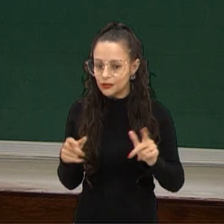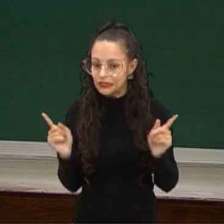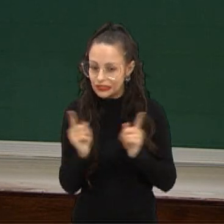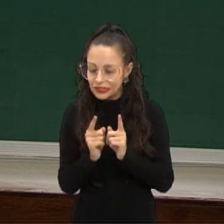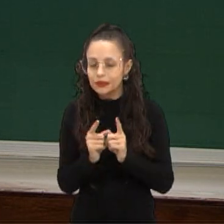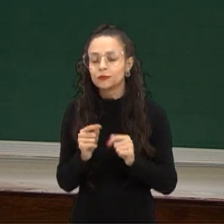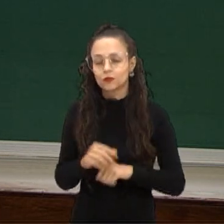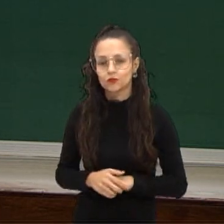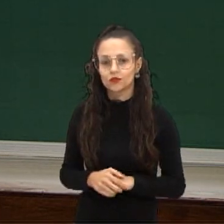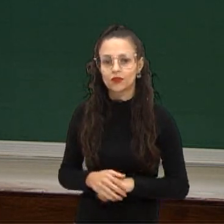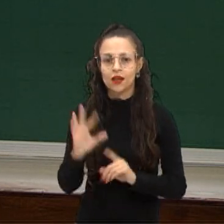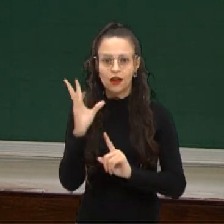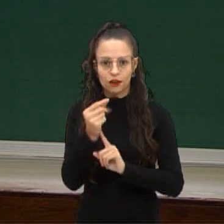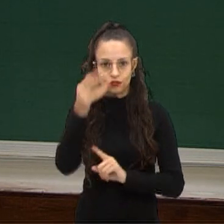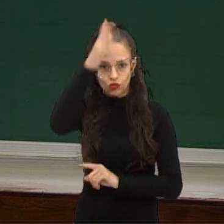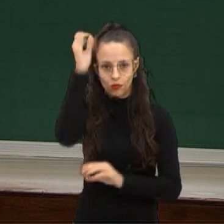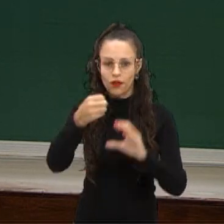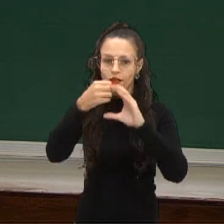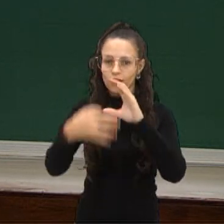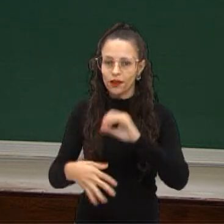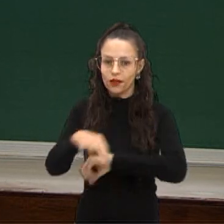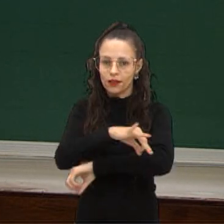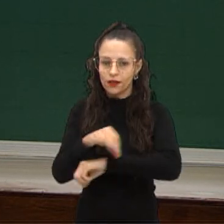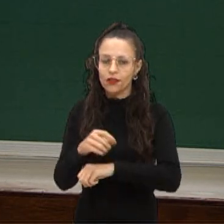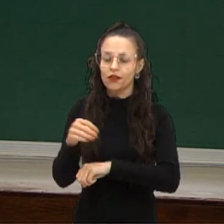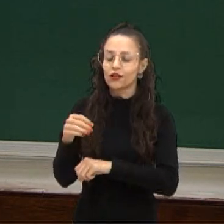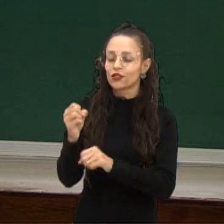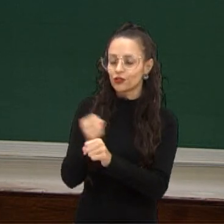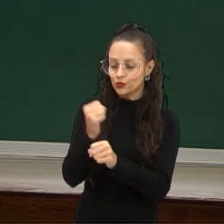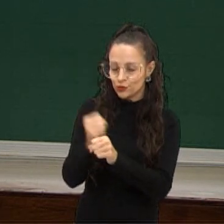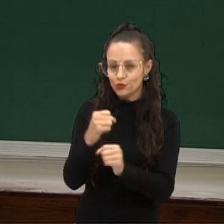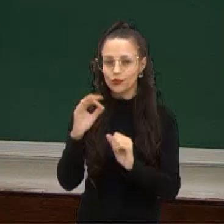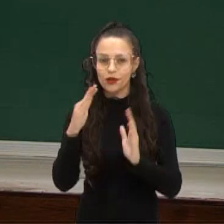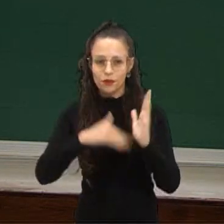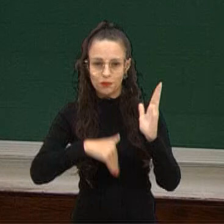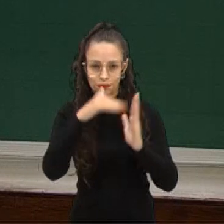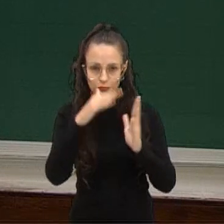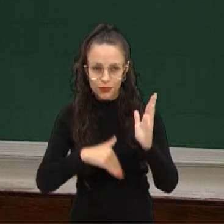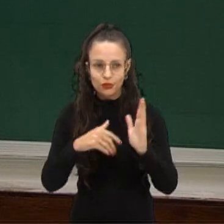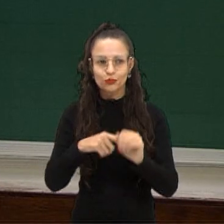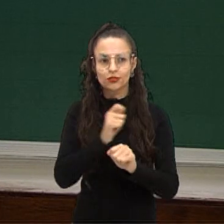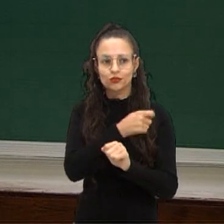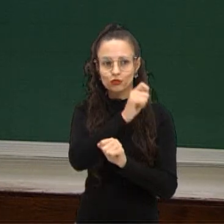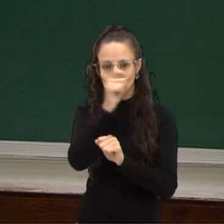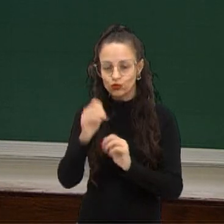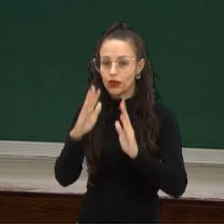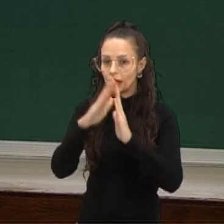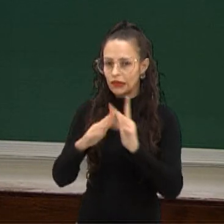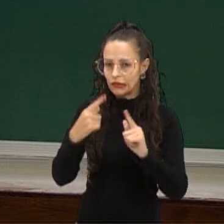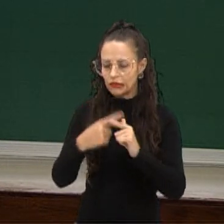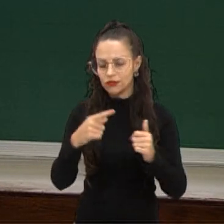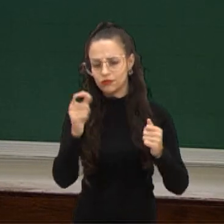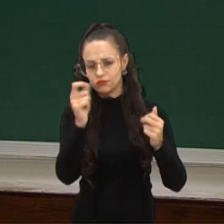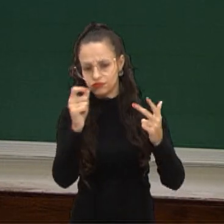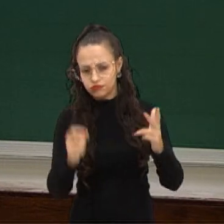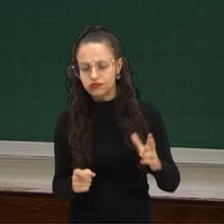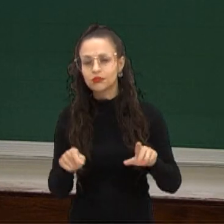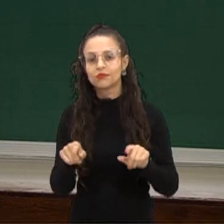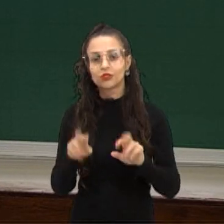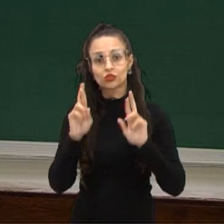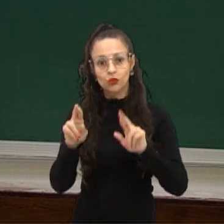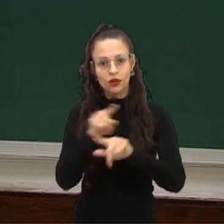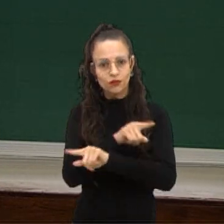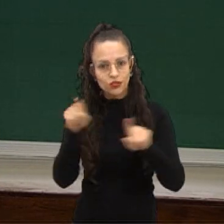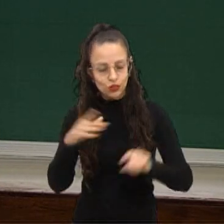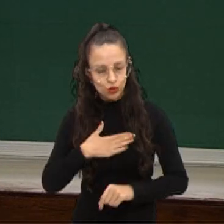Arte românica, características na arquitetura, pintura, escultura, obras pontuais, a igreja de São Sernan, a concepção da torre. Espero que você